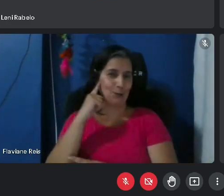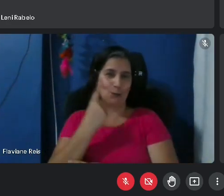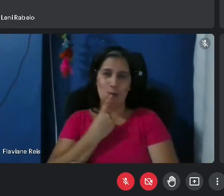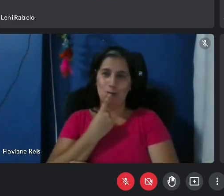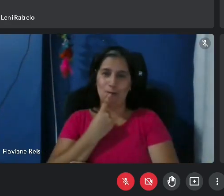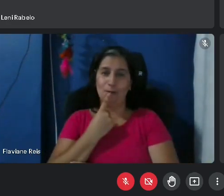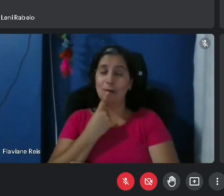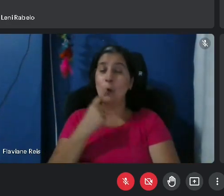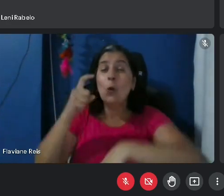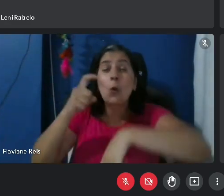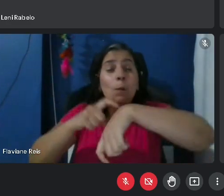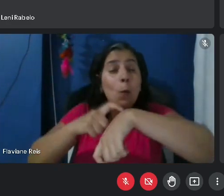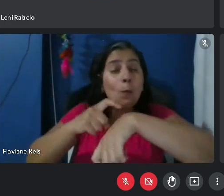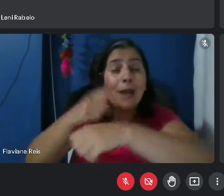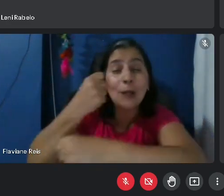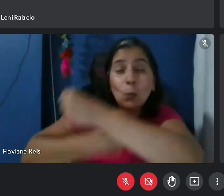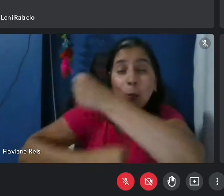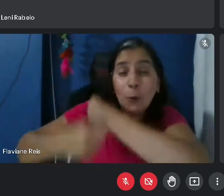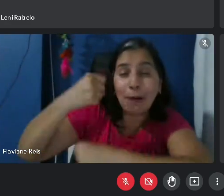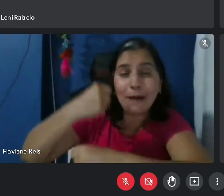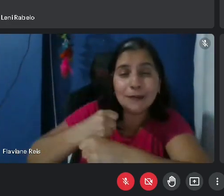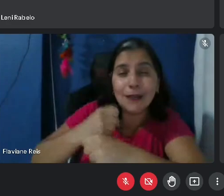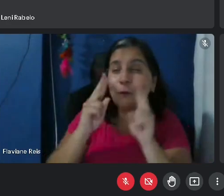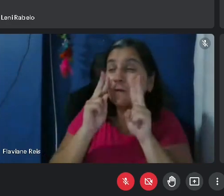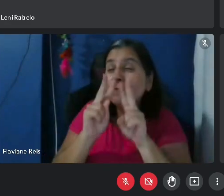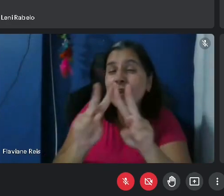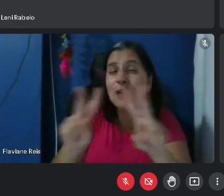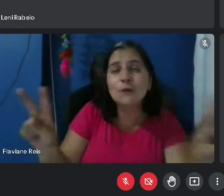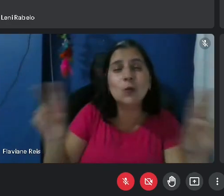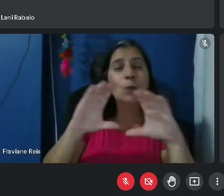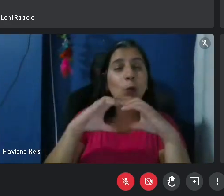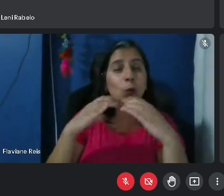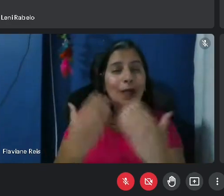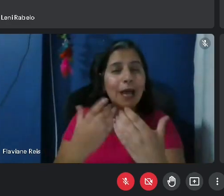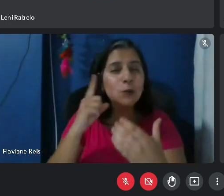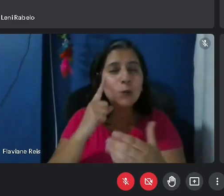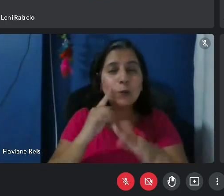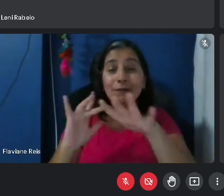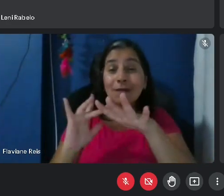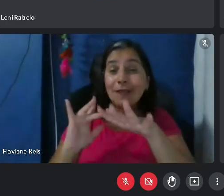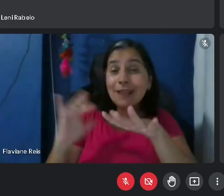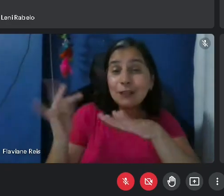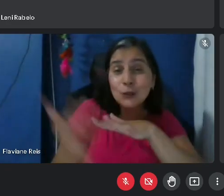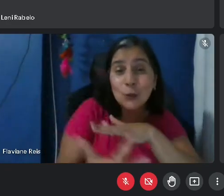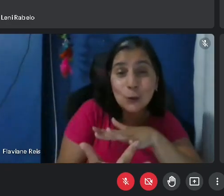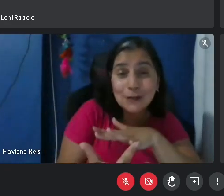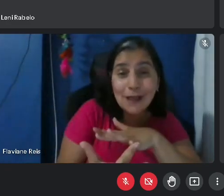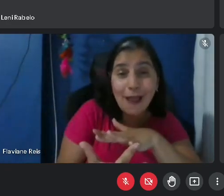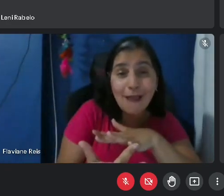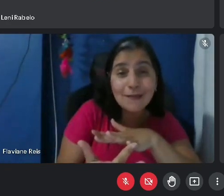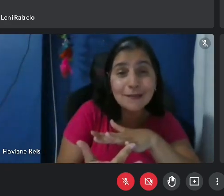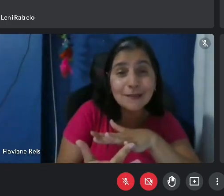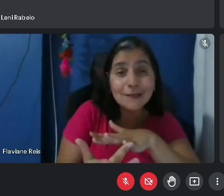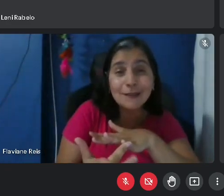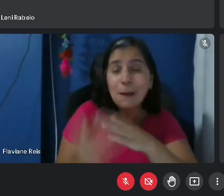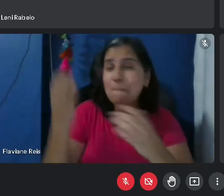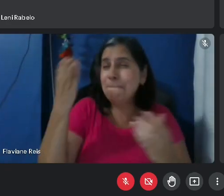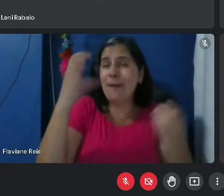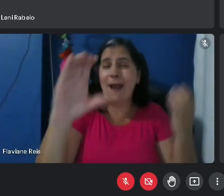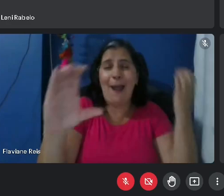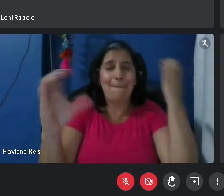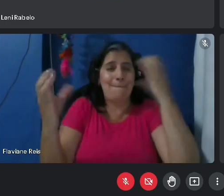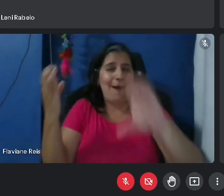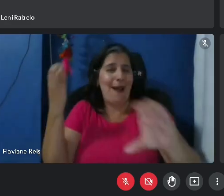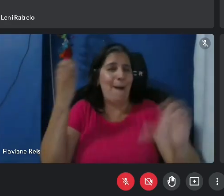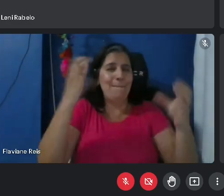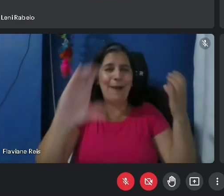nós, é uma vitória para a comunidade surda. E há muito tempo que a gente vem lutando para essa educação,